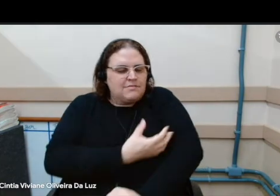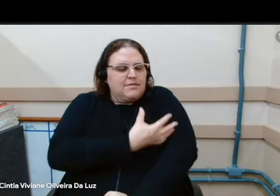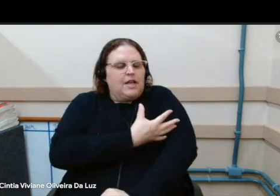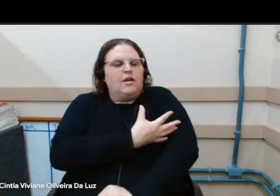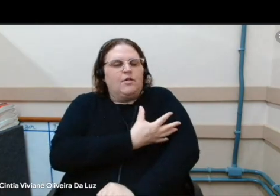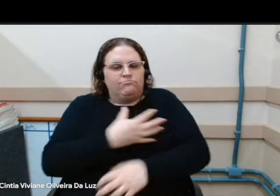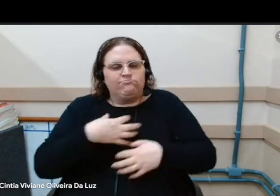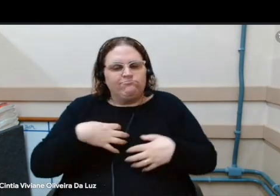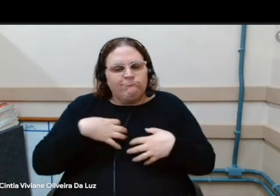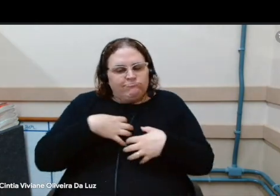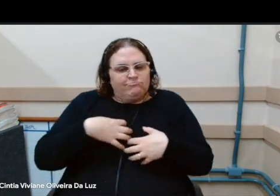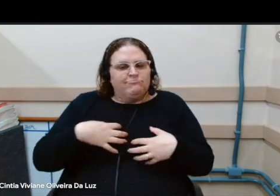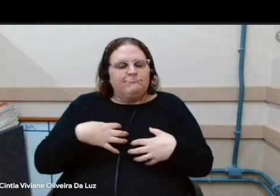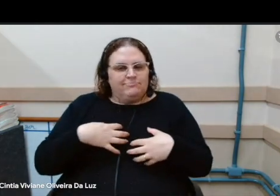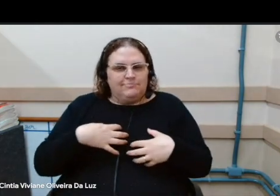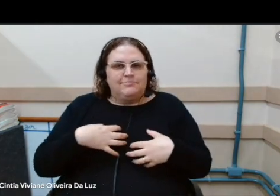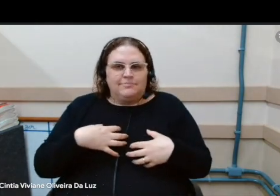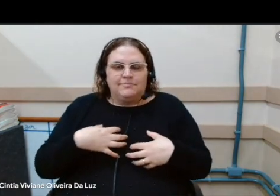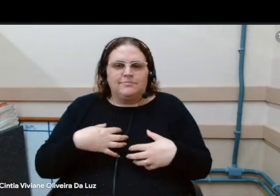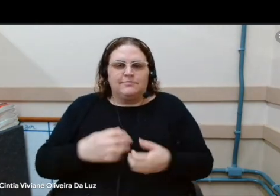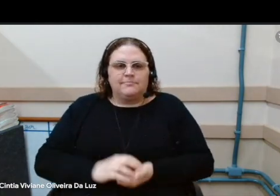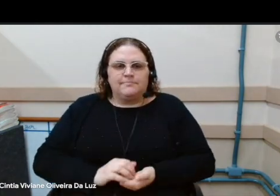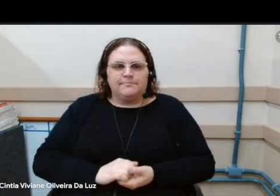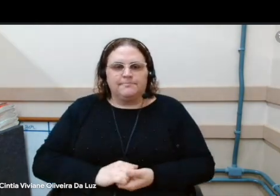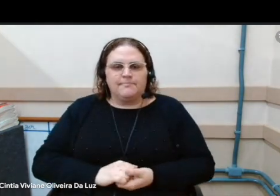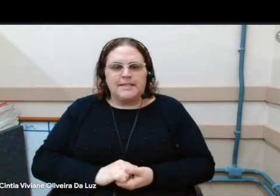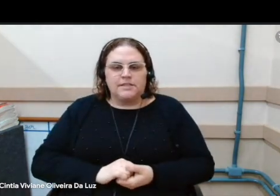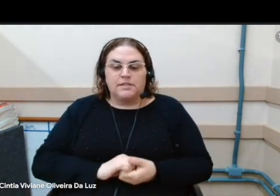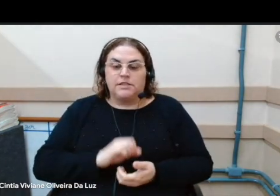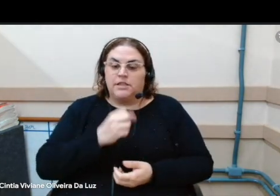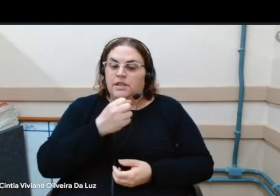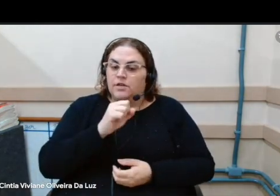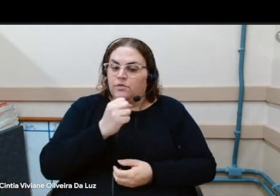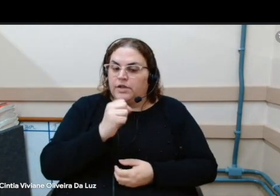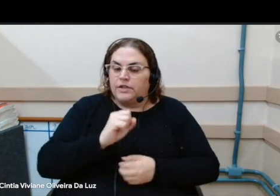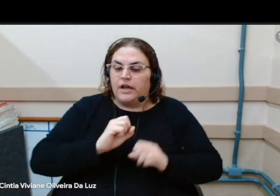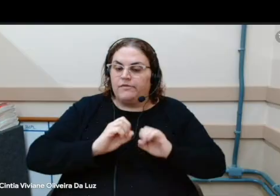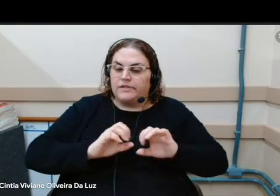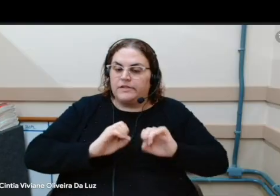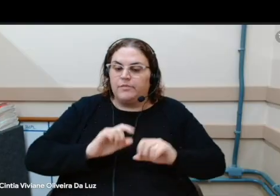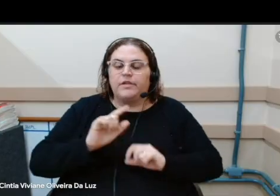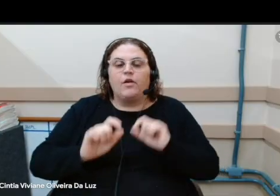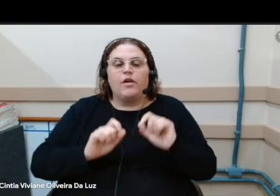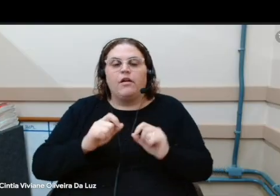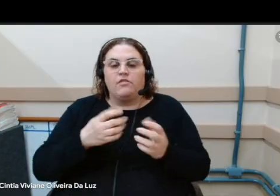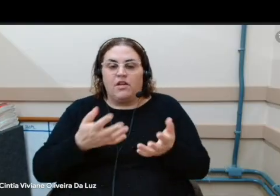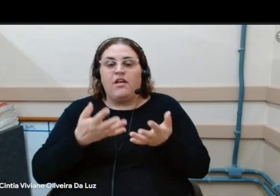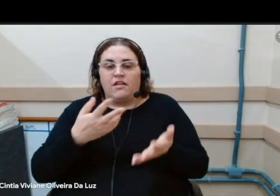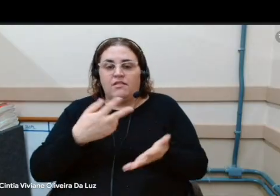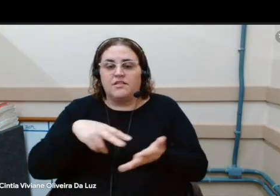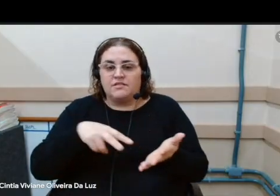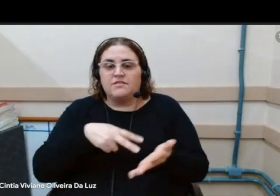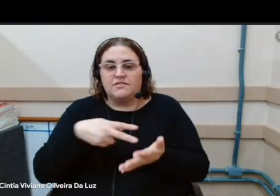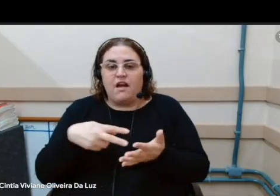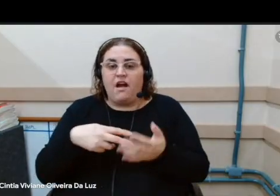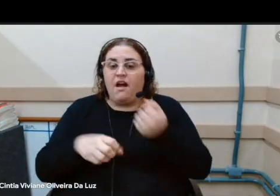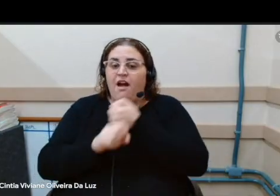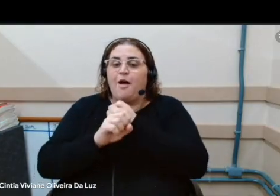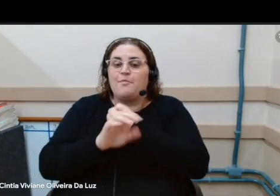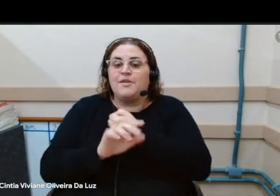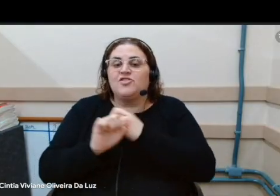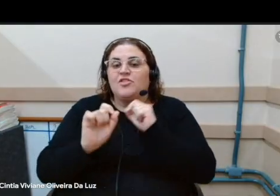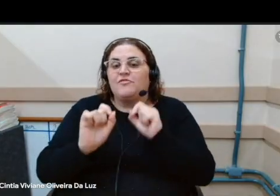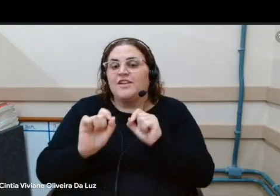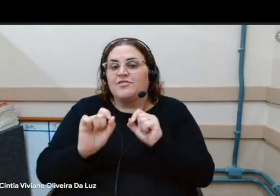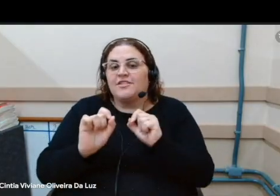ã e a oitava lição Então quer dançar quer dançar a mídia vai te ensinar